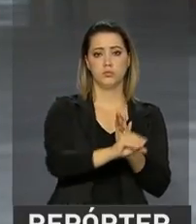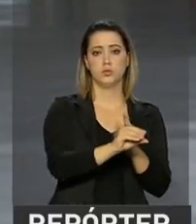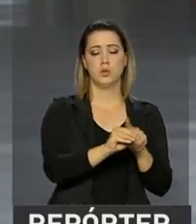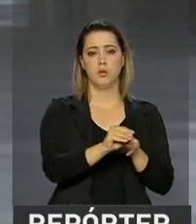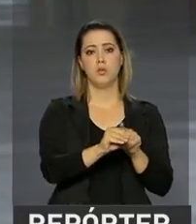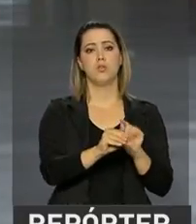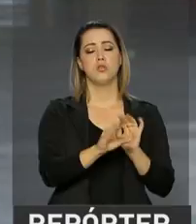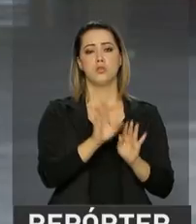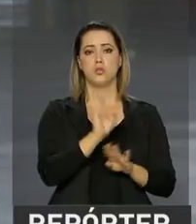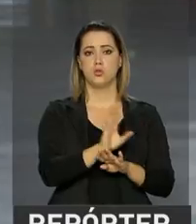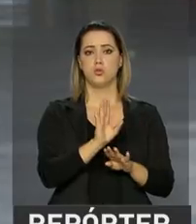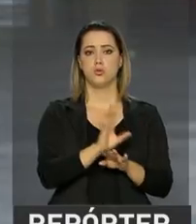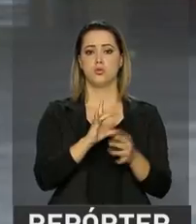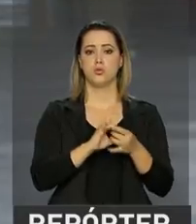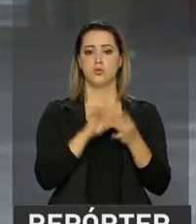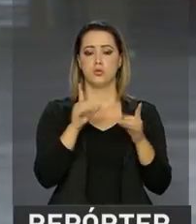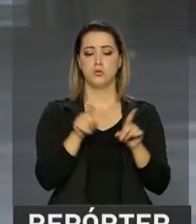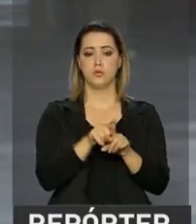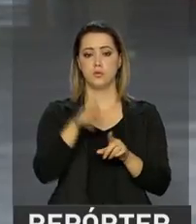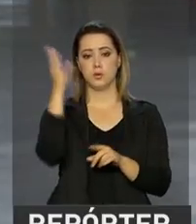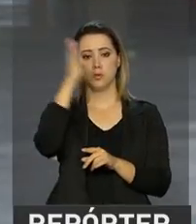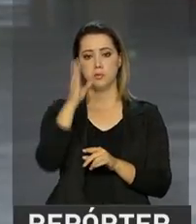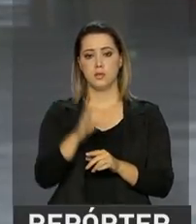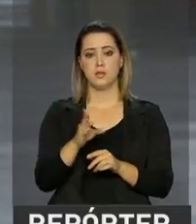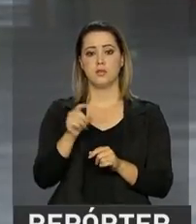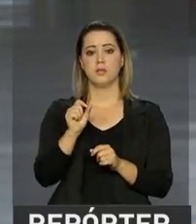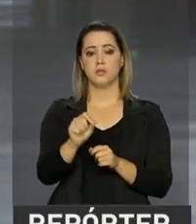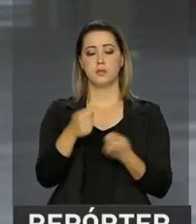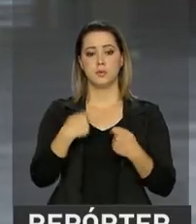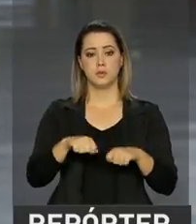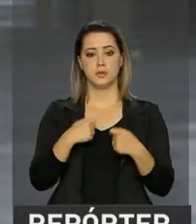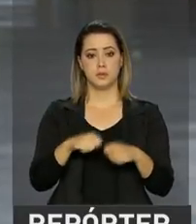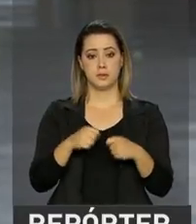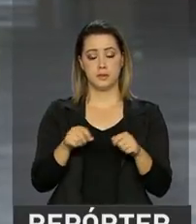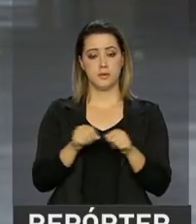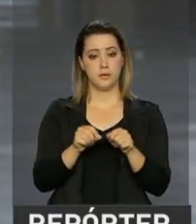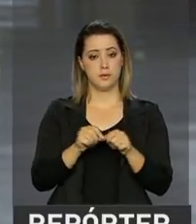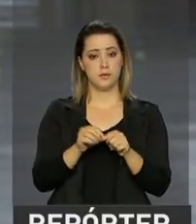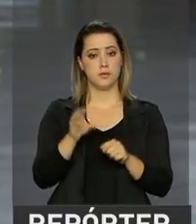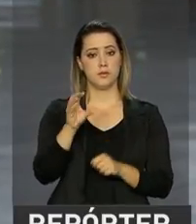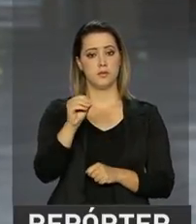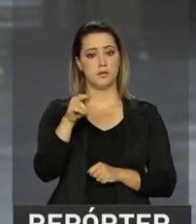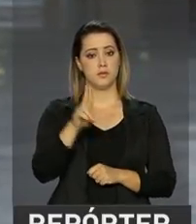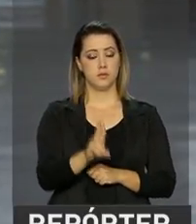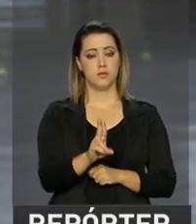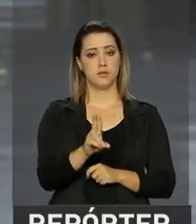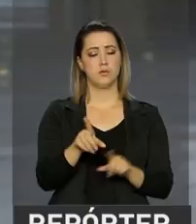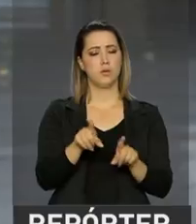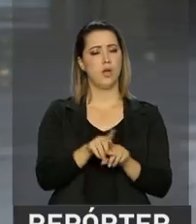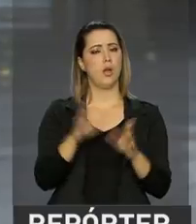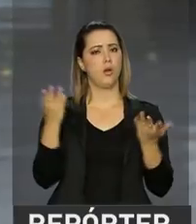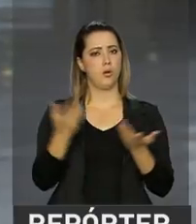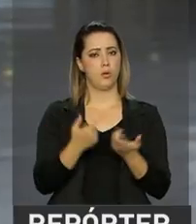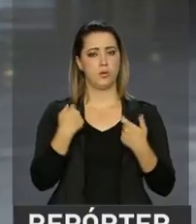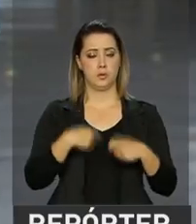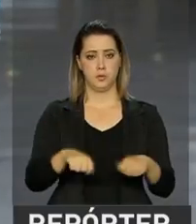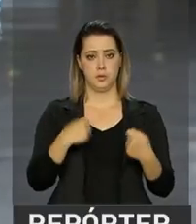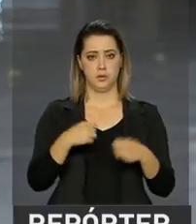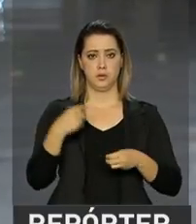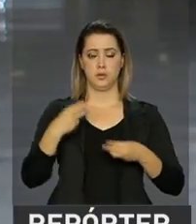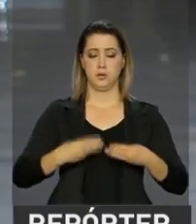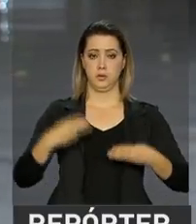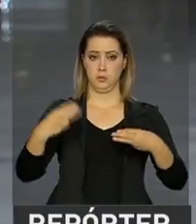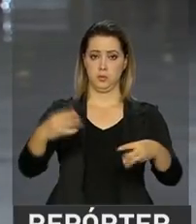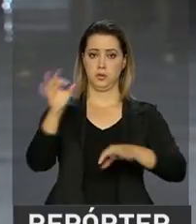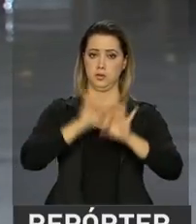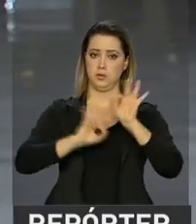contribuições voluntárias que o Brasil faria à ONU. Agora só falta o Ministério do Planejamento empenhar esse